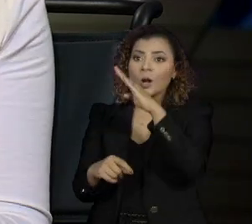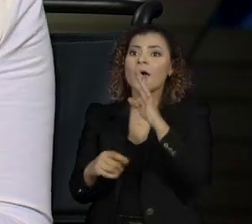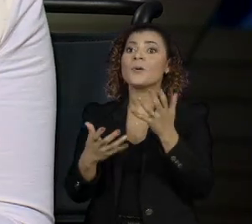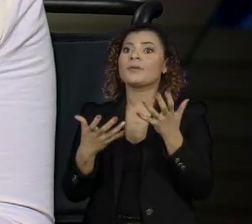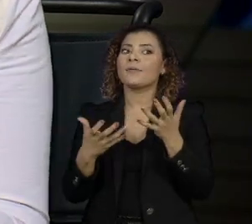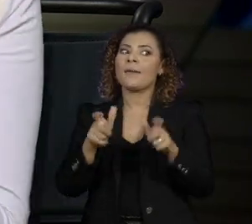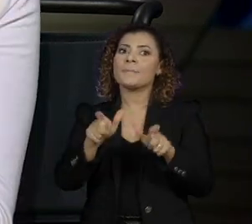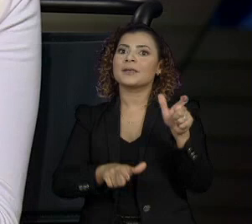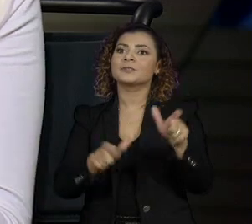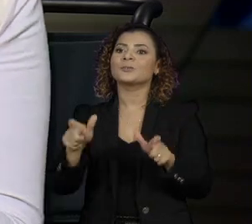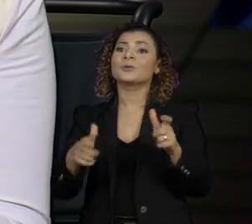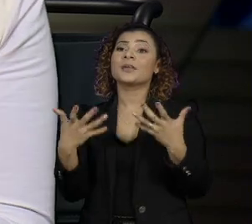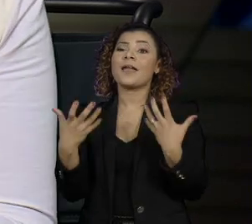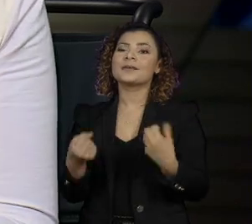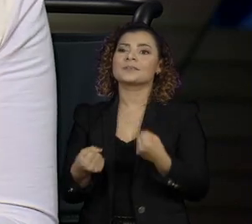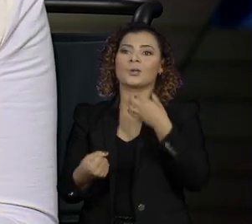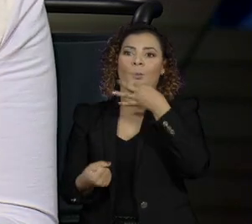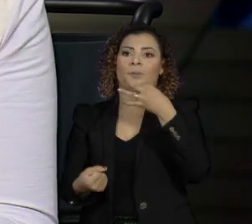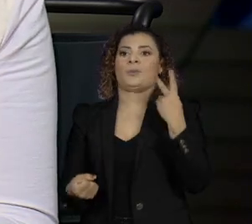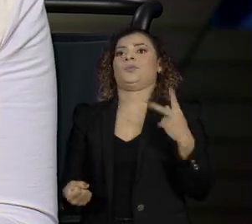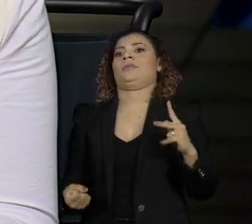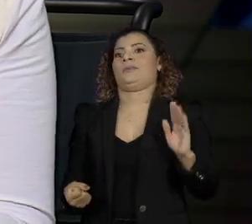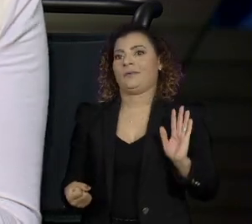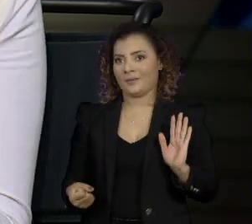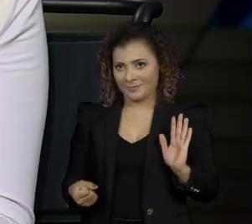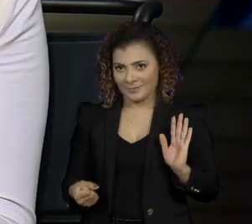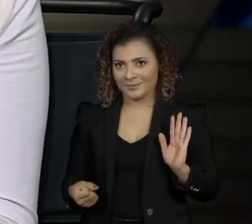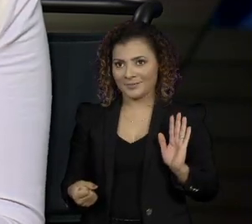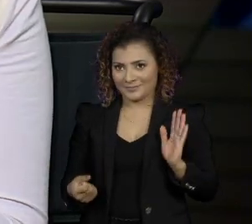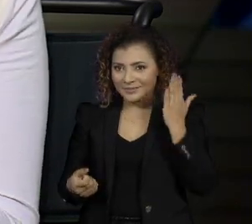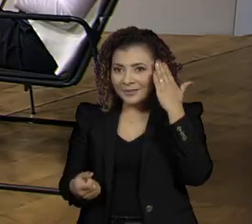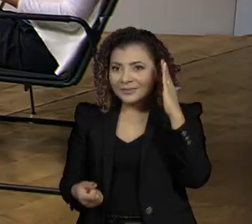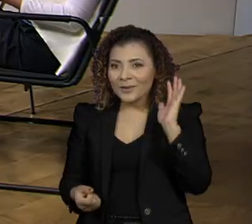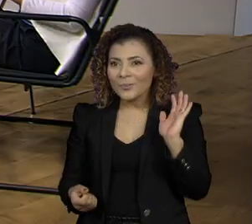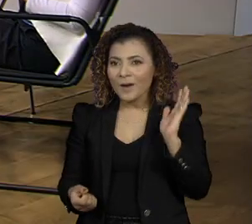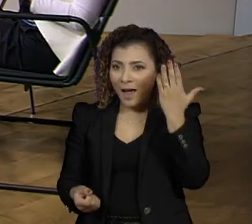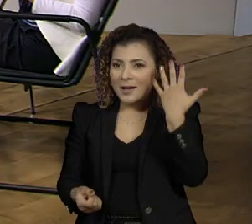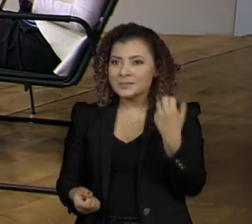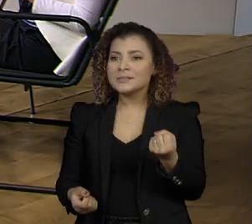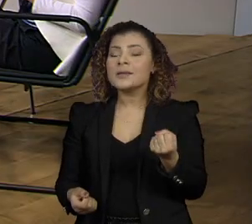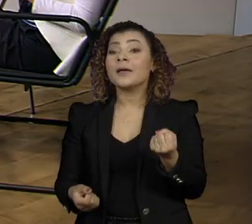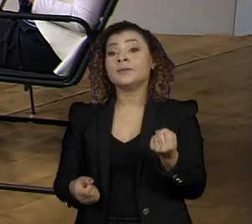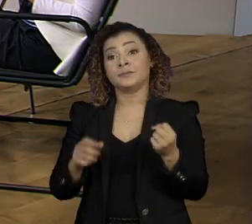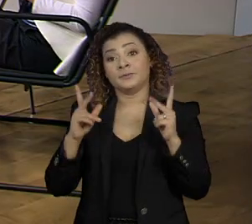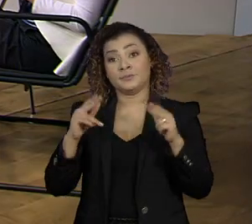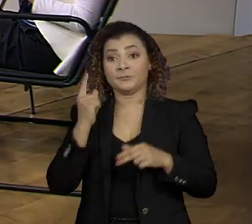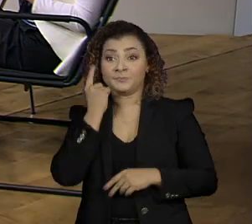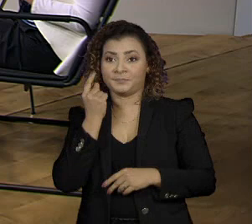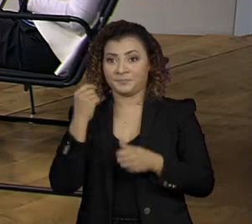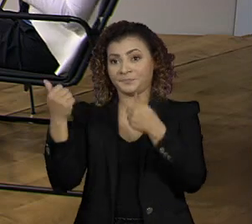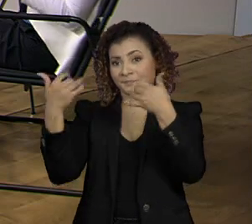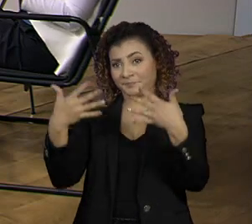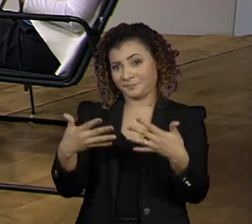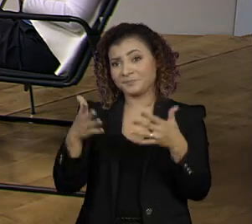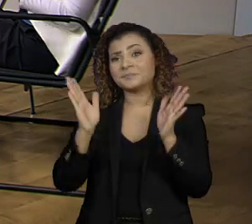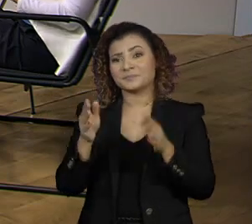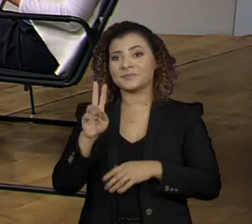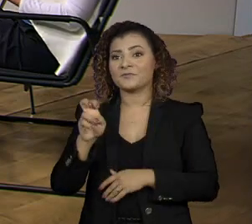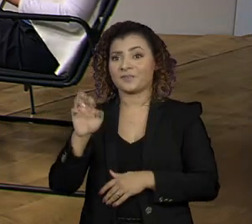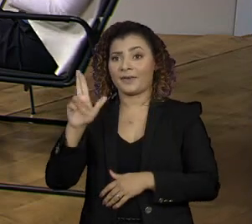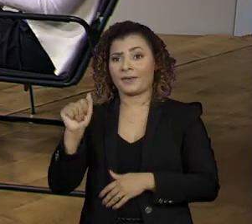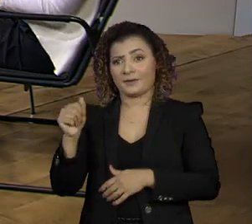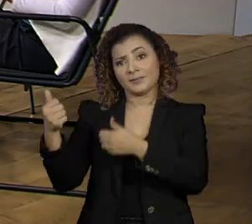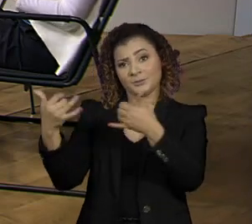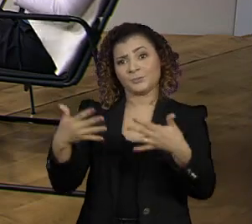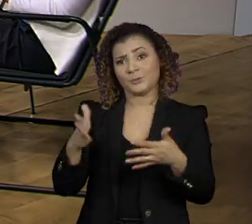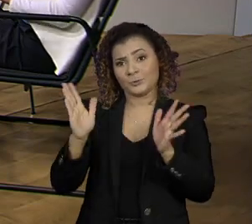de pessoas que aceitam também o jogo sujo, né? A própria Vera Magalhães tem falado isso. Então, são